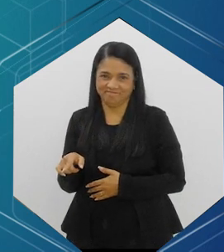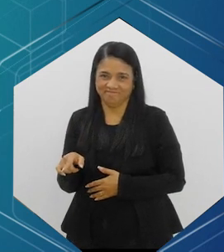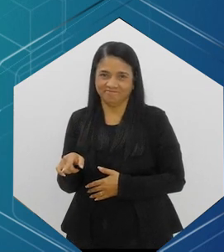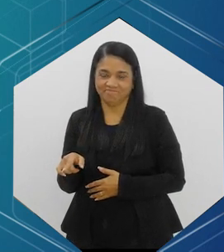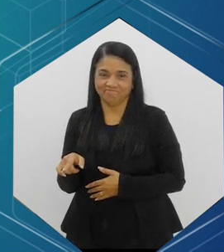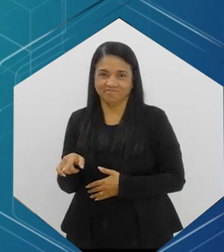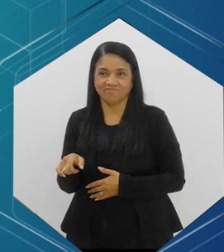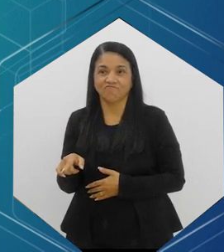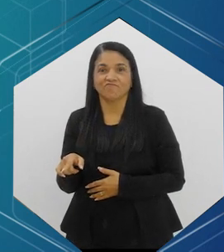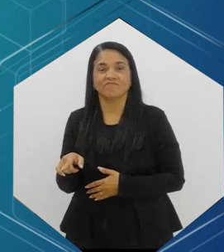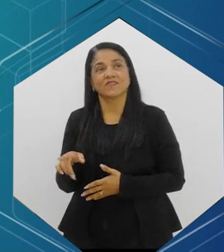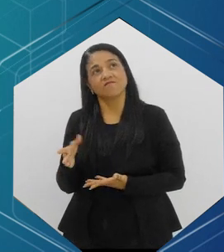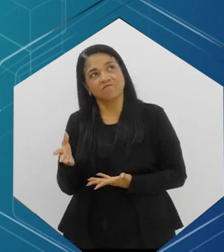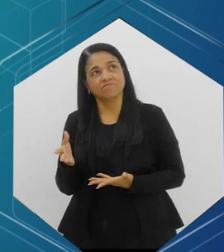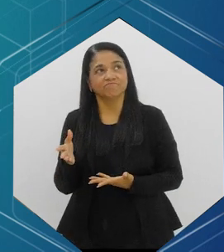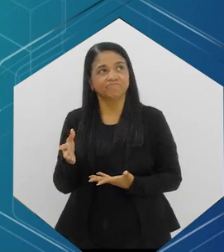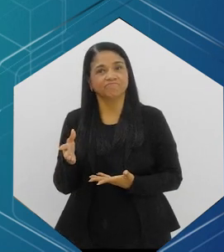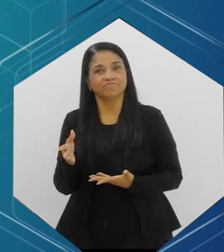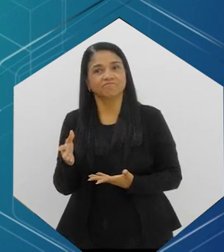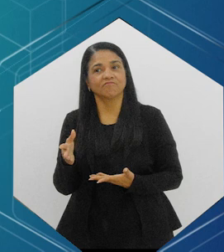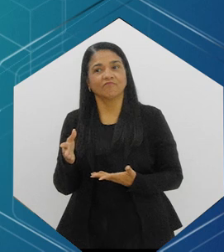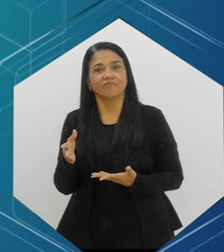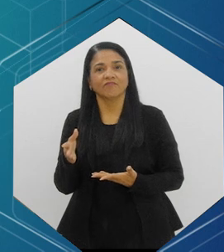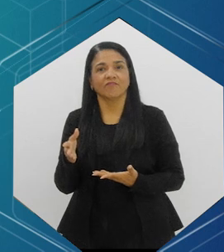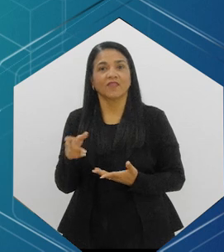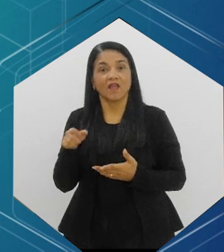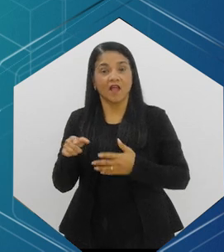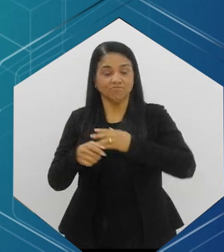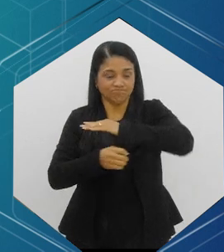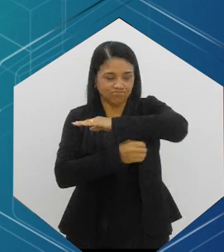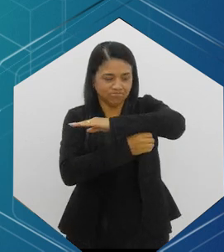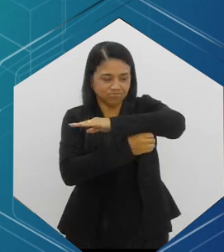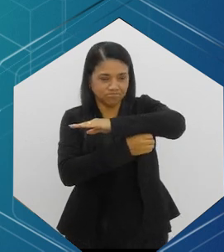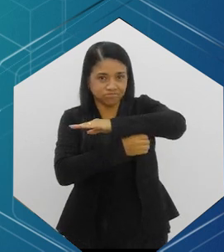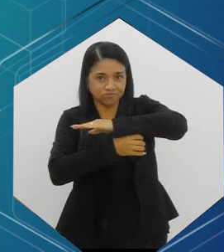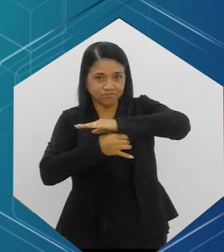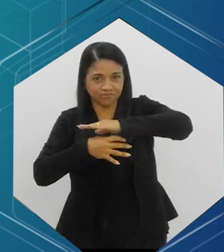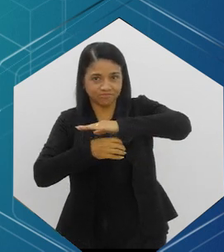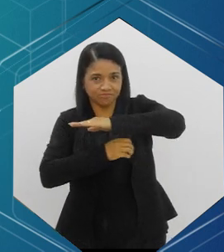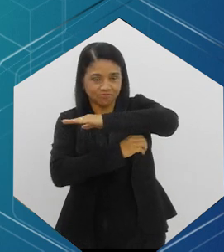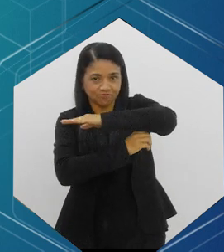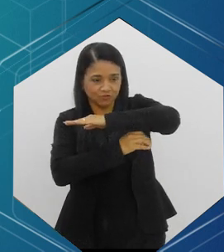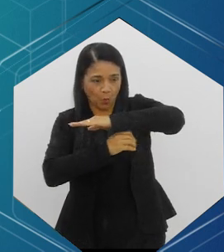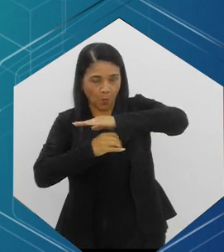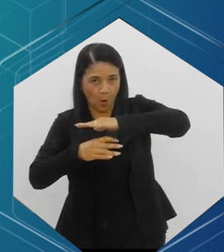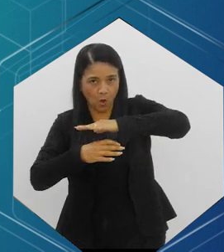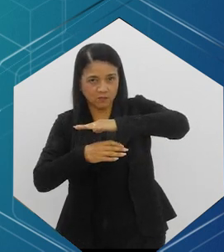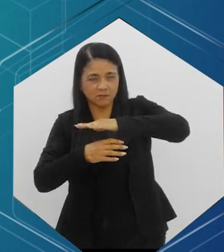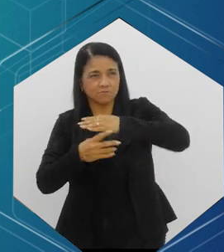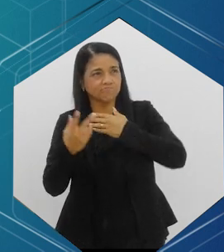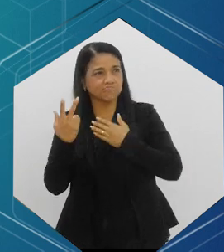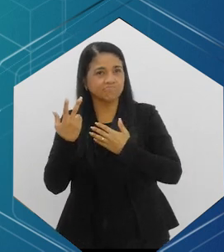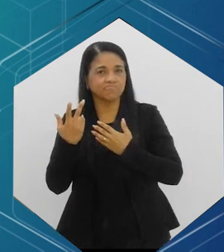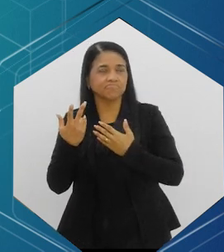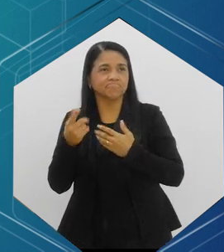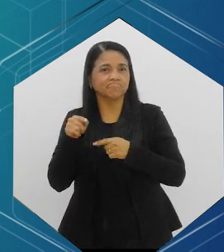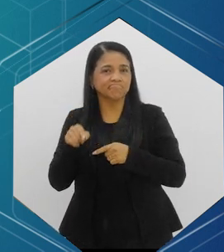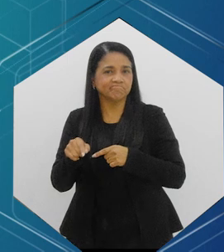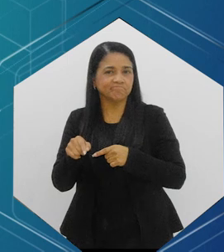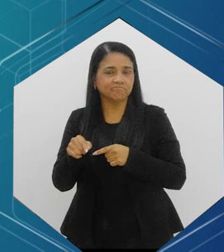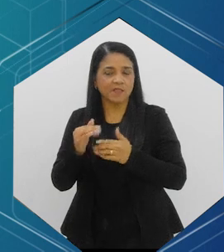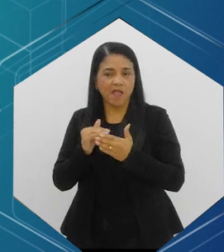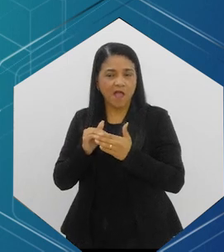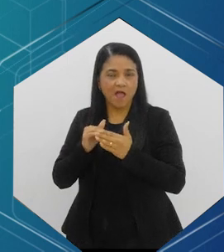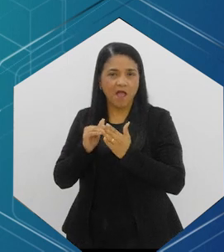Aí você consegue, vamos dizer assim, espalhar a trombose. A trombose é mais comum no